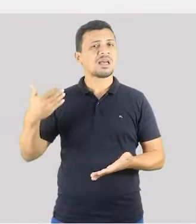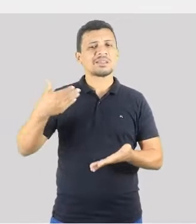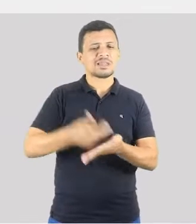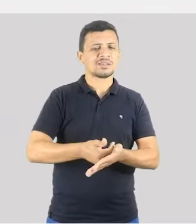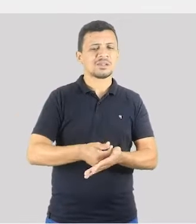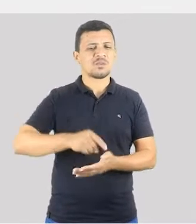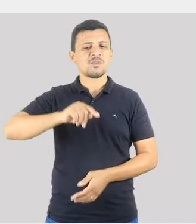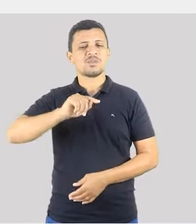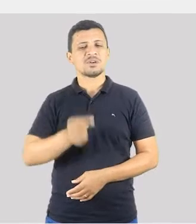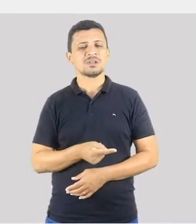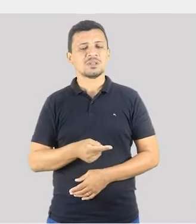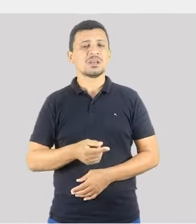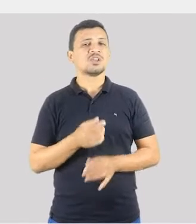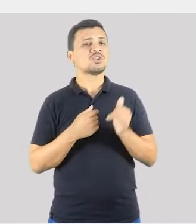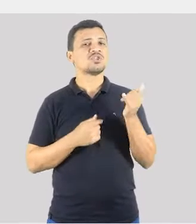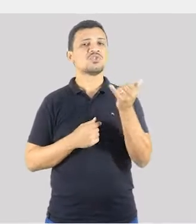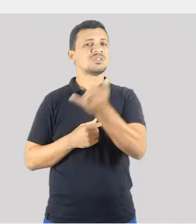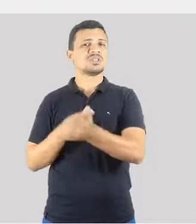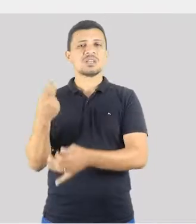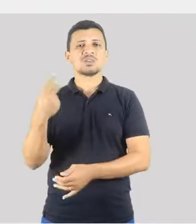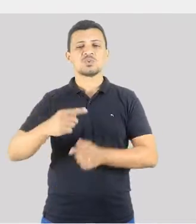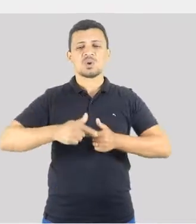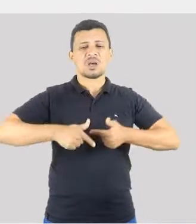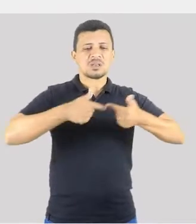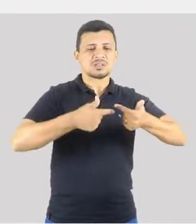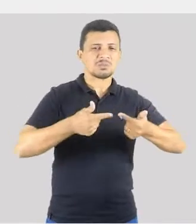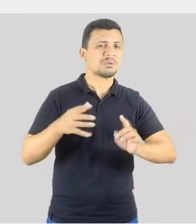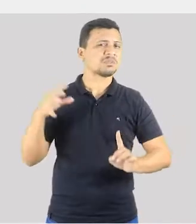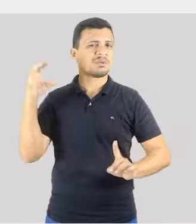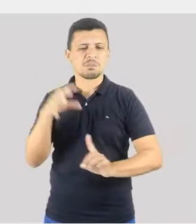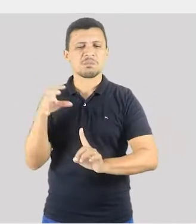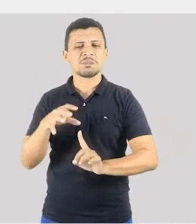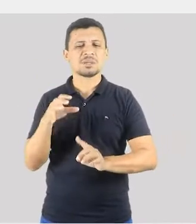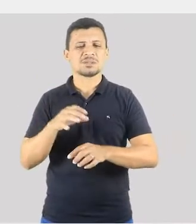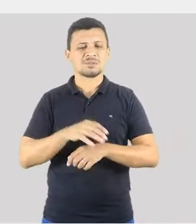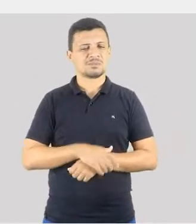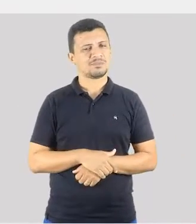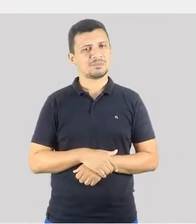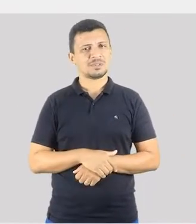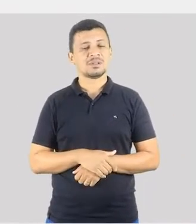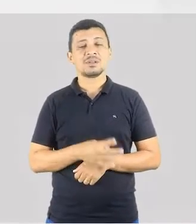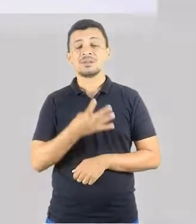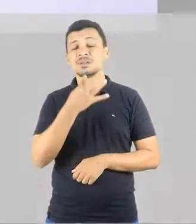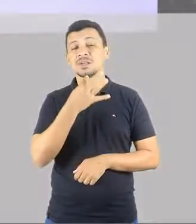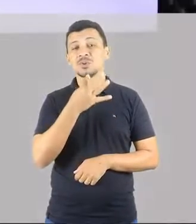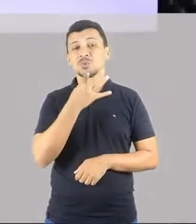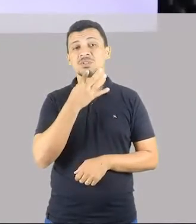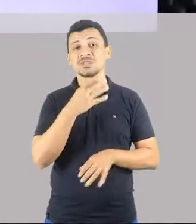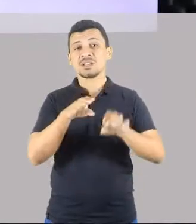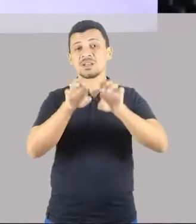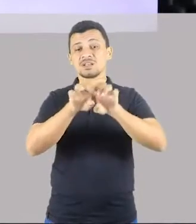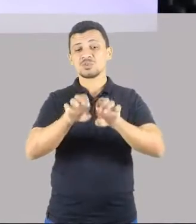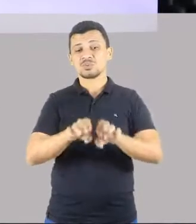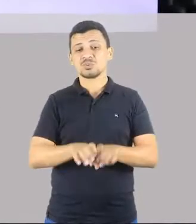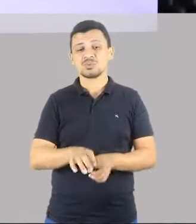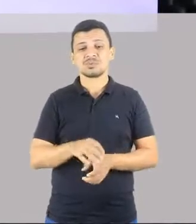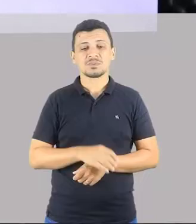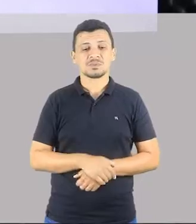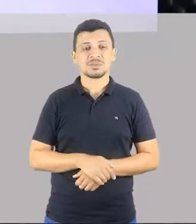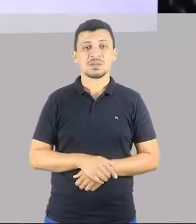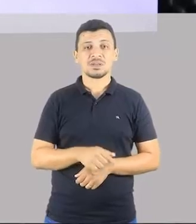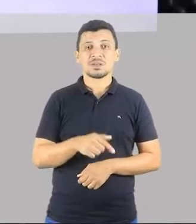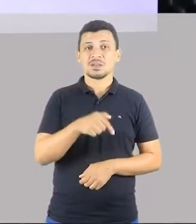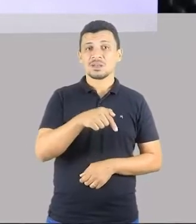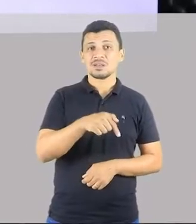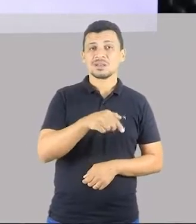suas ações fossem causar tamanho impacto? O detalhe dessa questão aqui é você reconhecer a estrutura direta. Olha aí, ó,